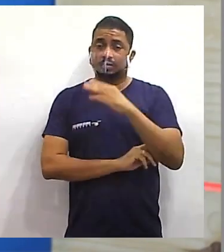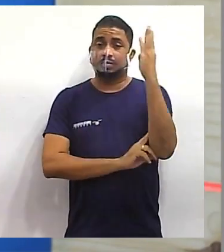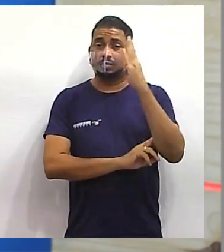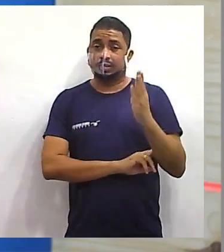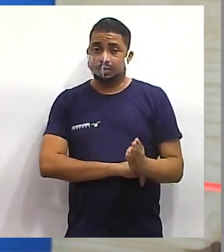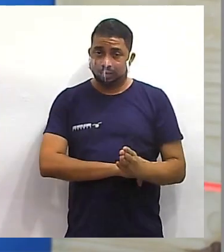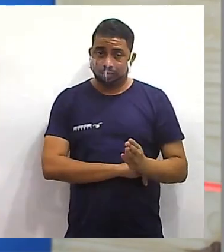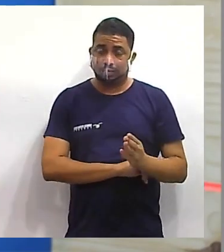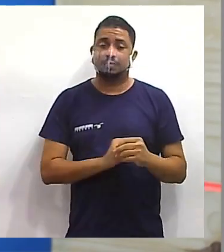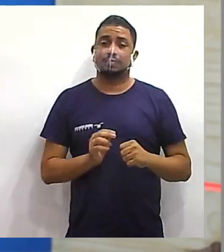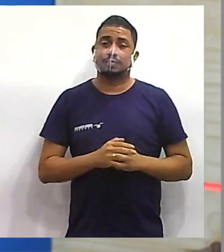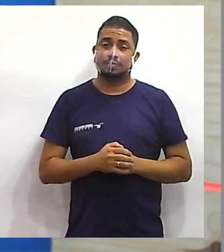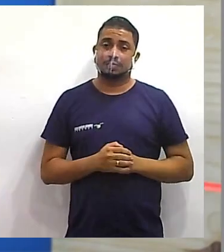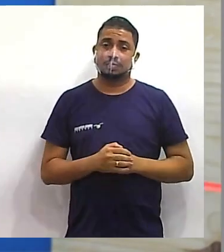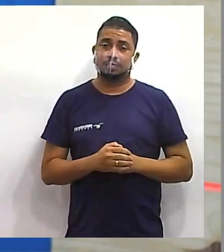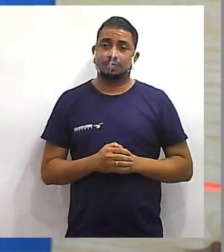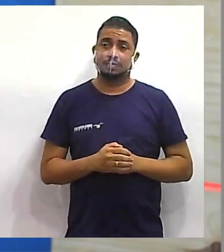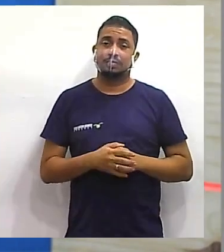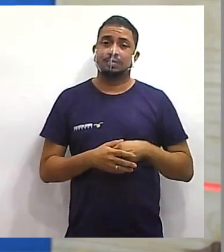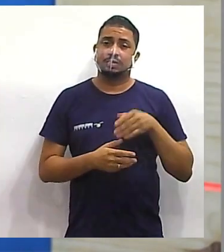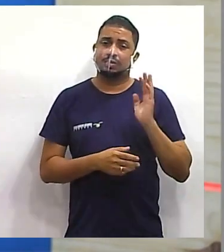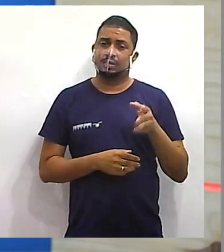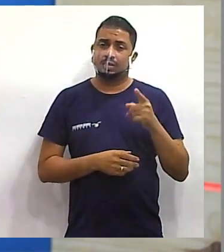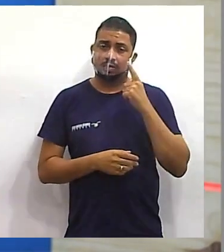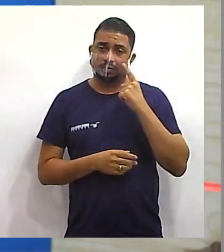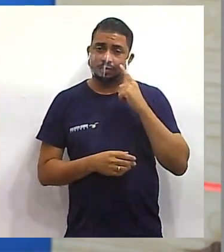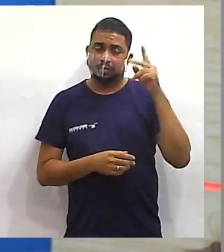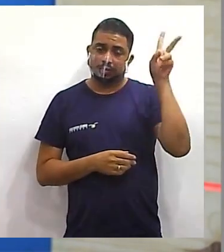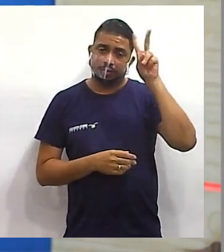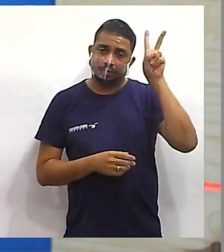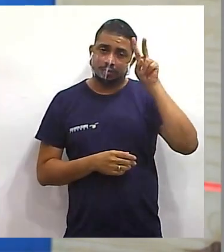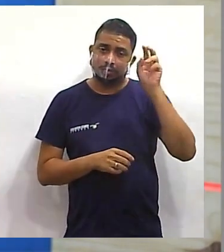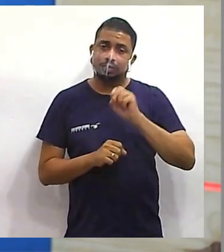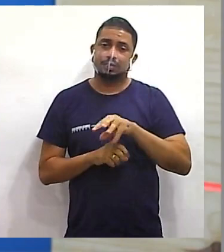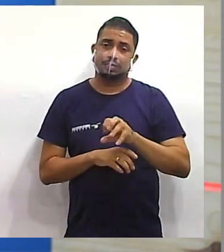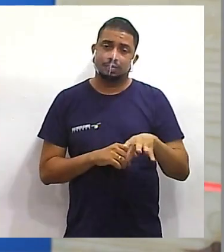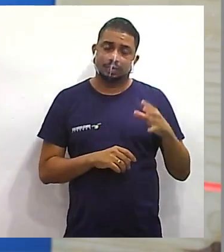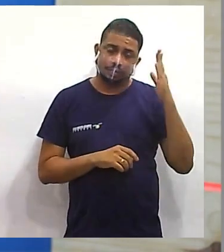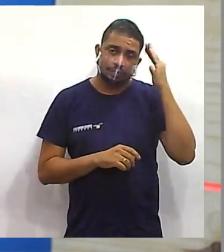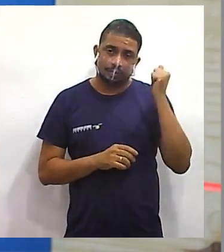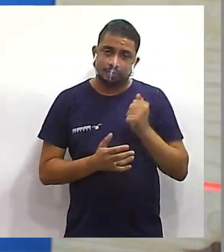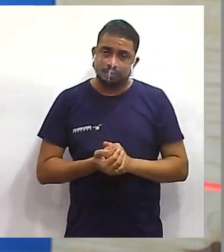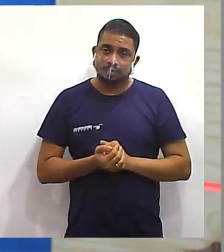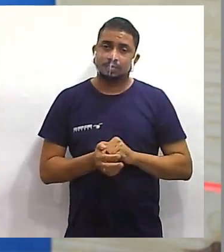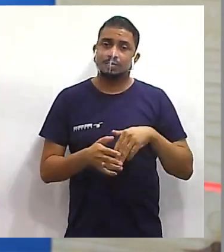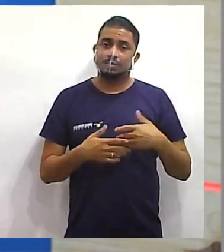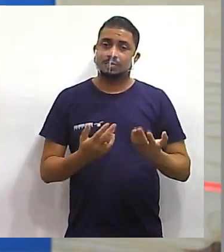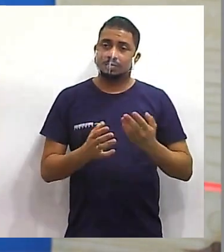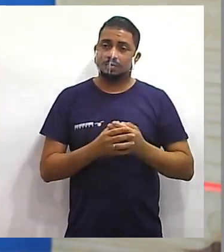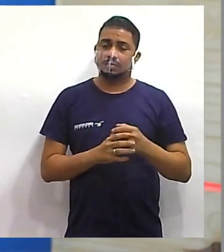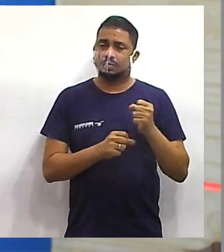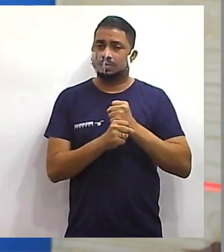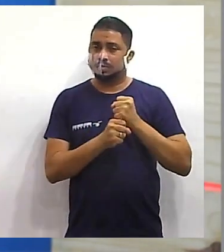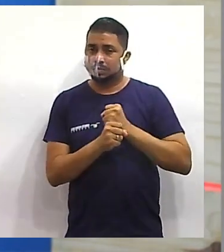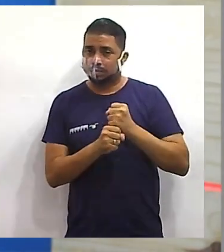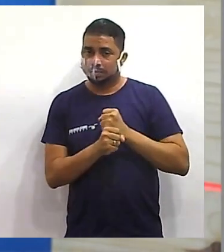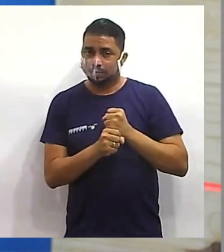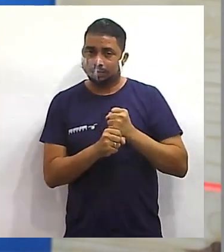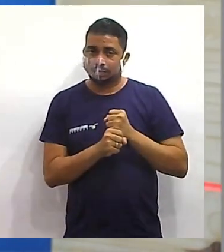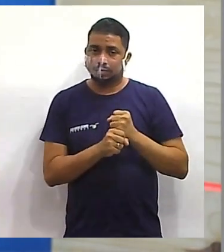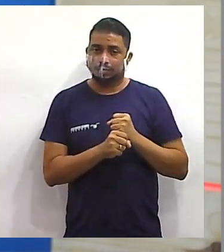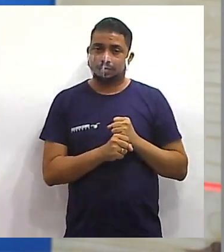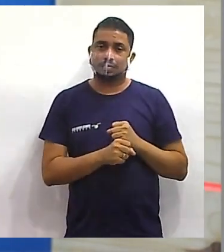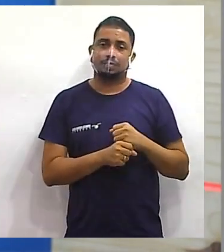Brasil. Quem já viu história da educação sabe disso, não é? Nos anos da